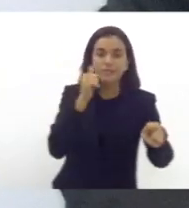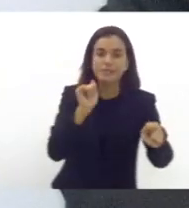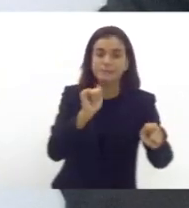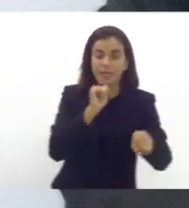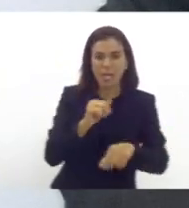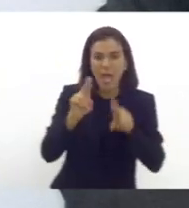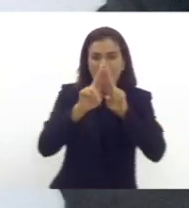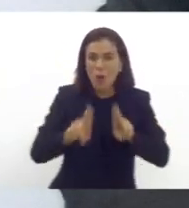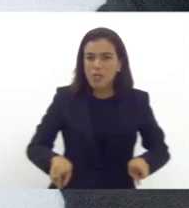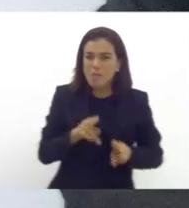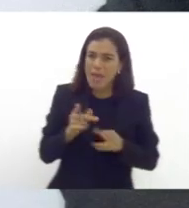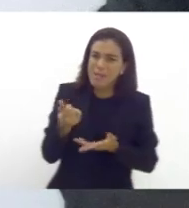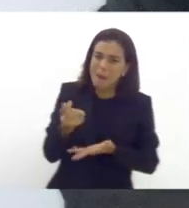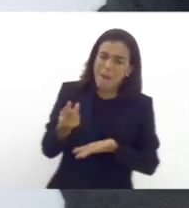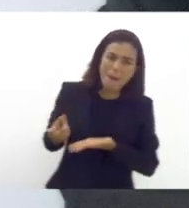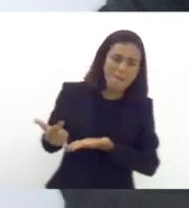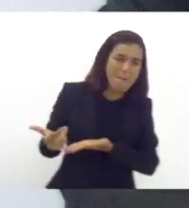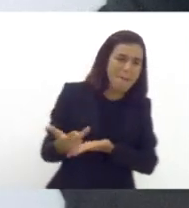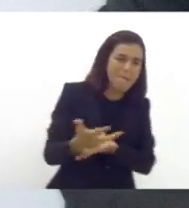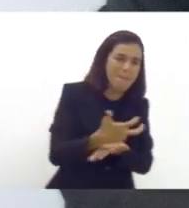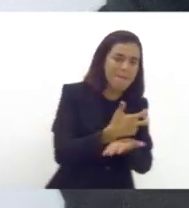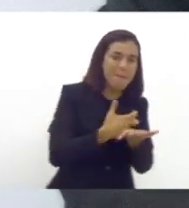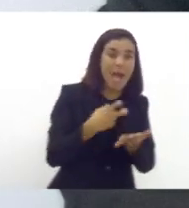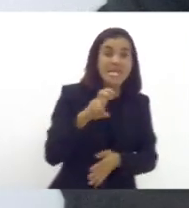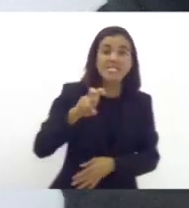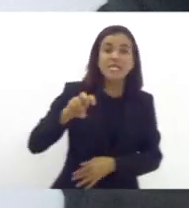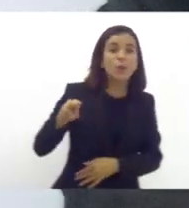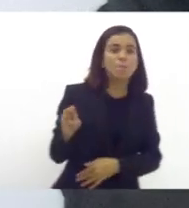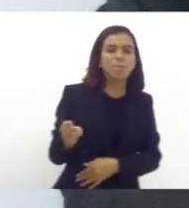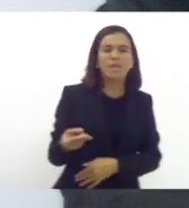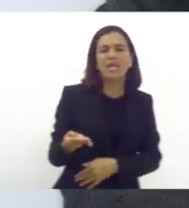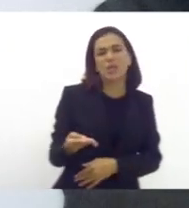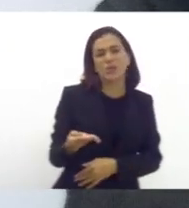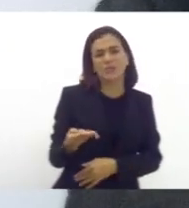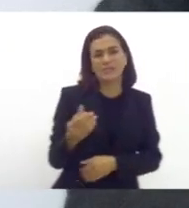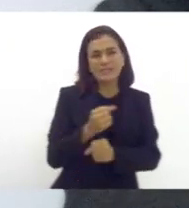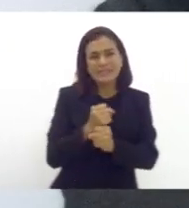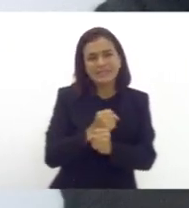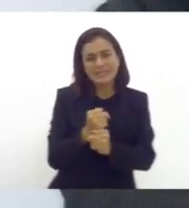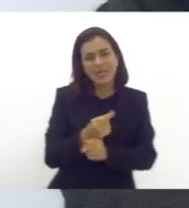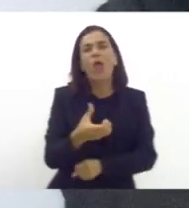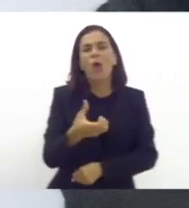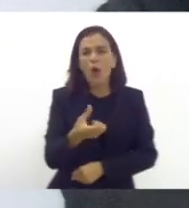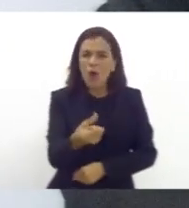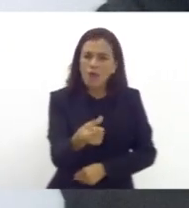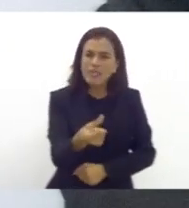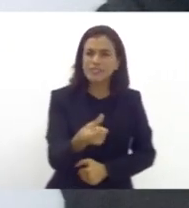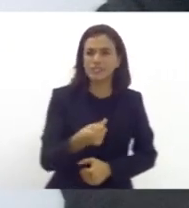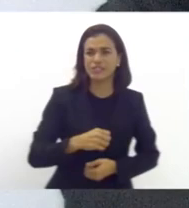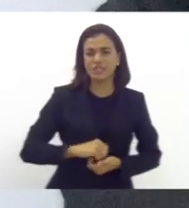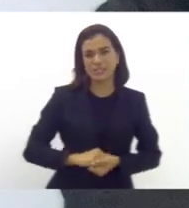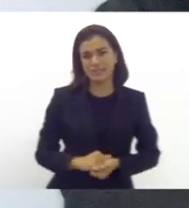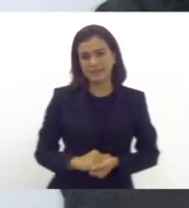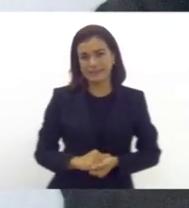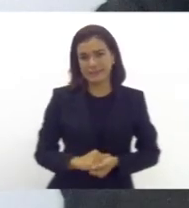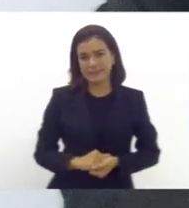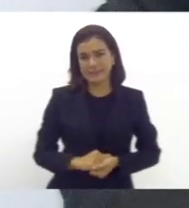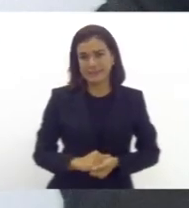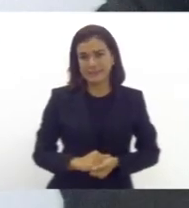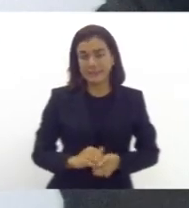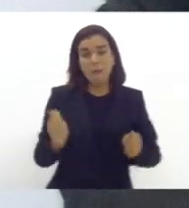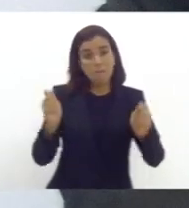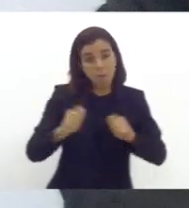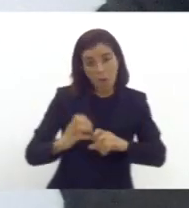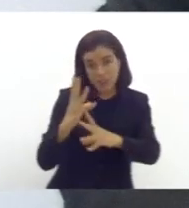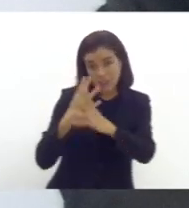Unimed fatura 5 bilhões ano Isso é covardia pode escapar dessa